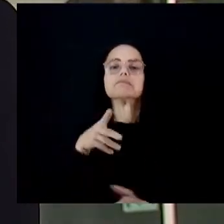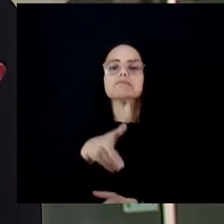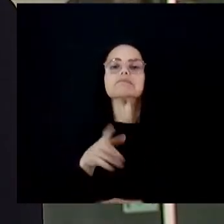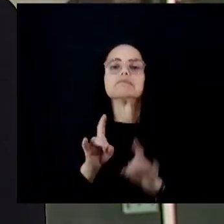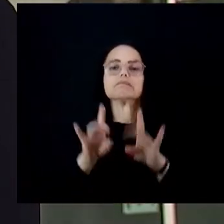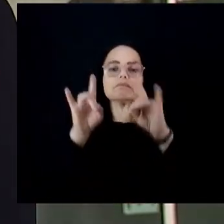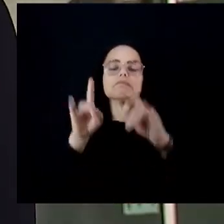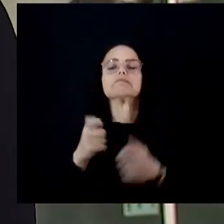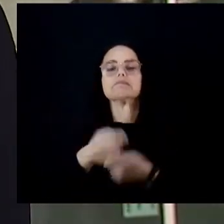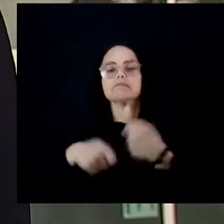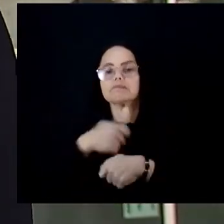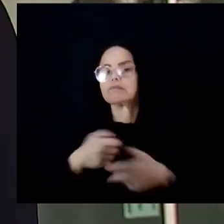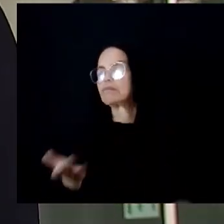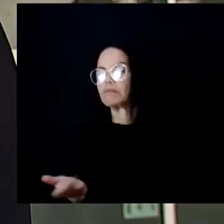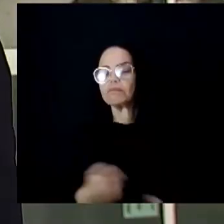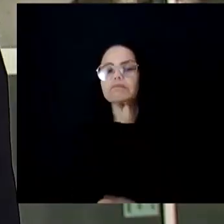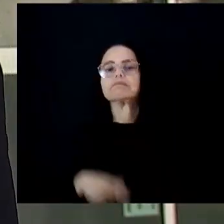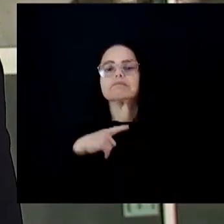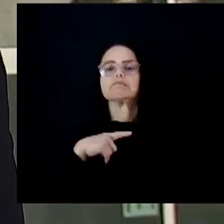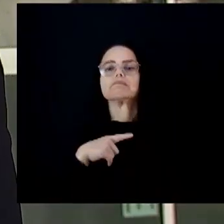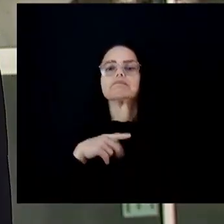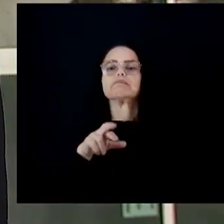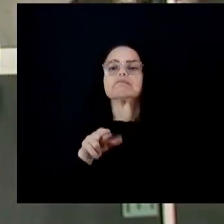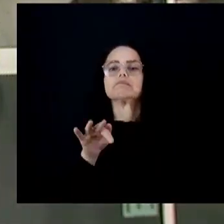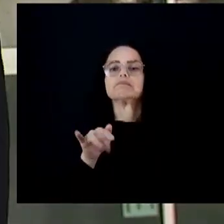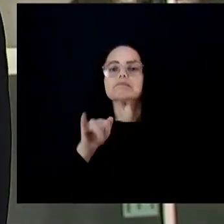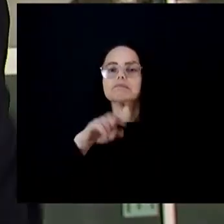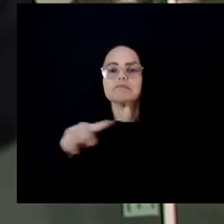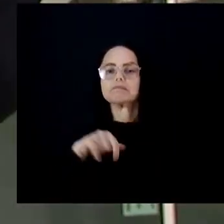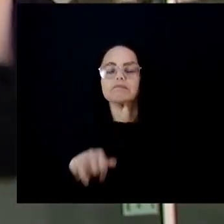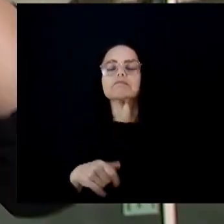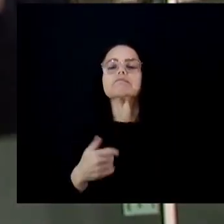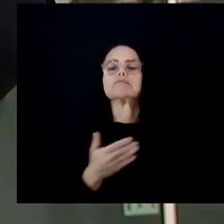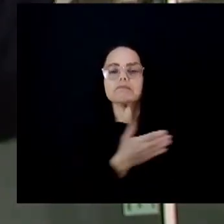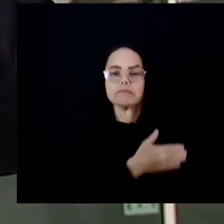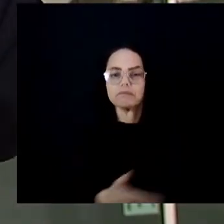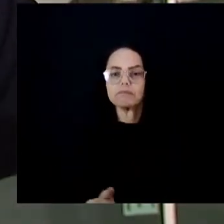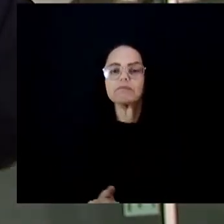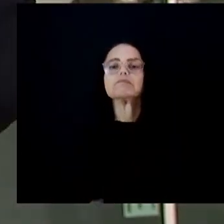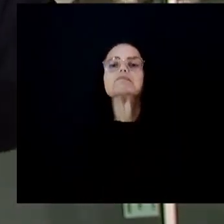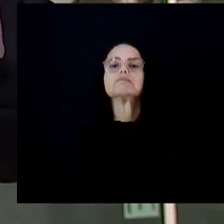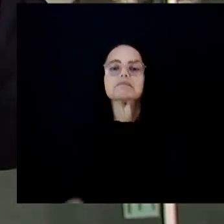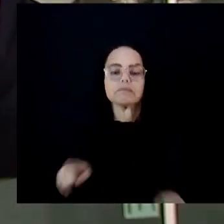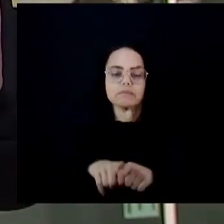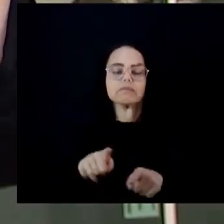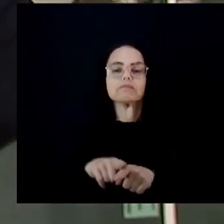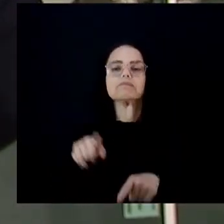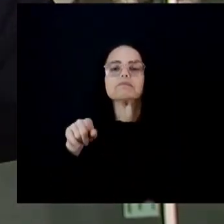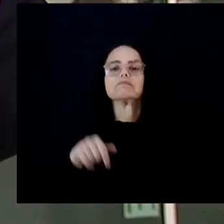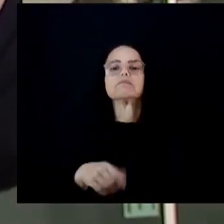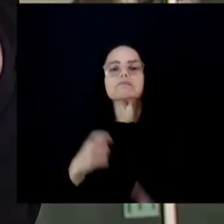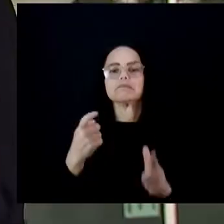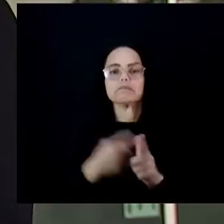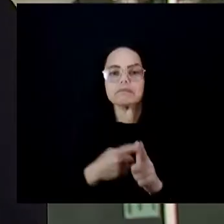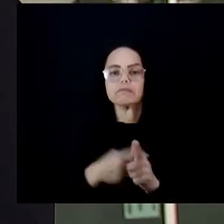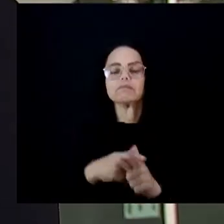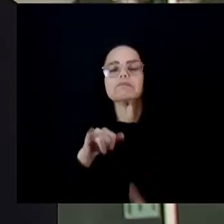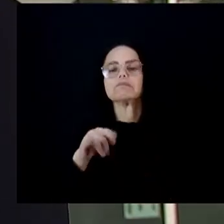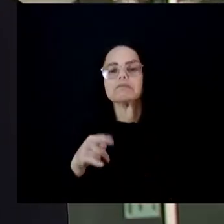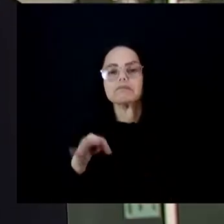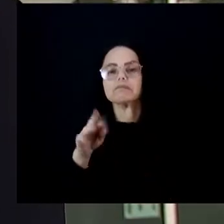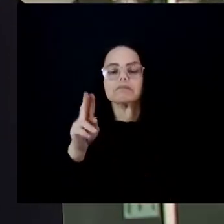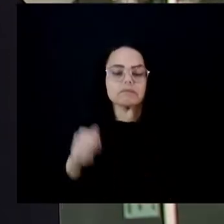inclusive quando tem refis, os contribuintes já estão acostumados a aderir por meio desse ambiente. Ele seleciona os créditos dele de IPTU ali e consegue fazer